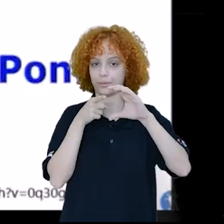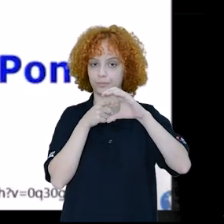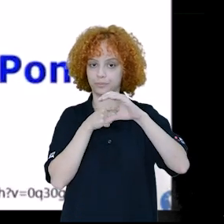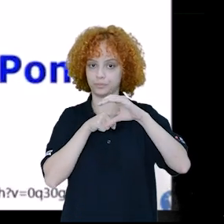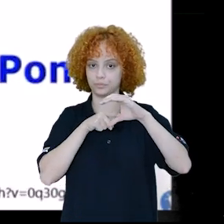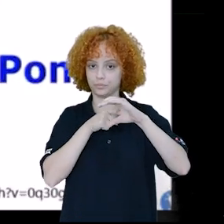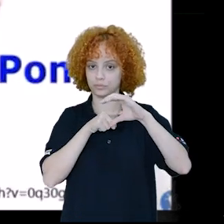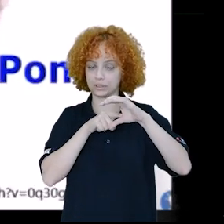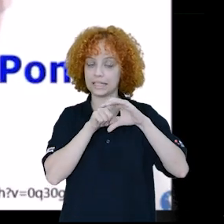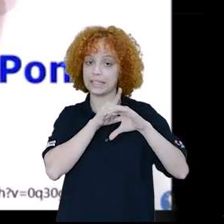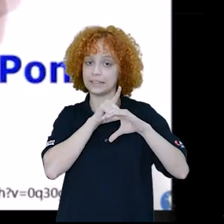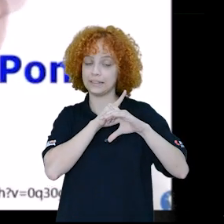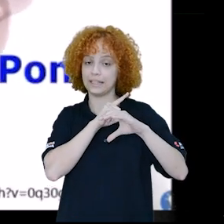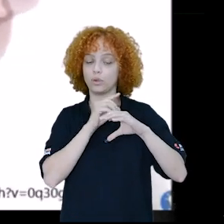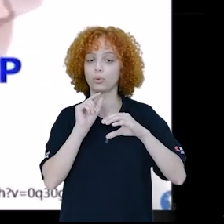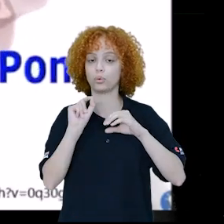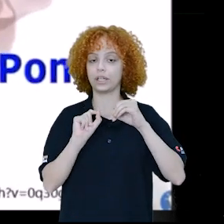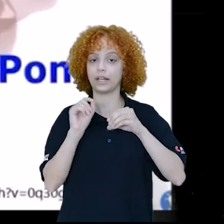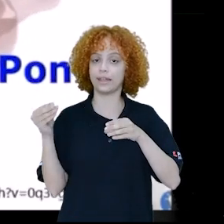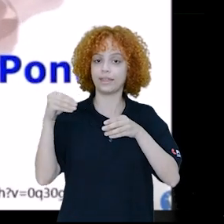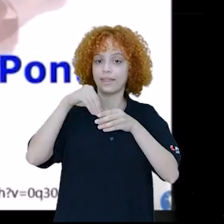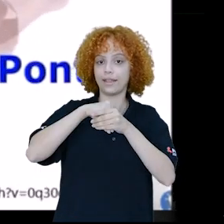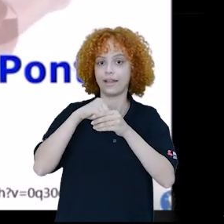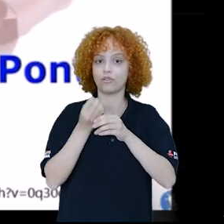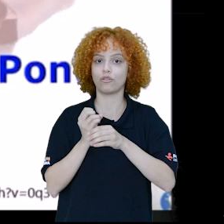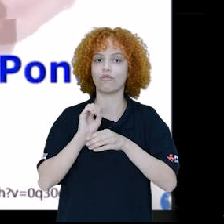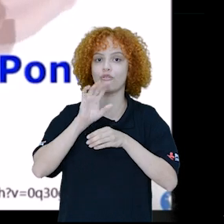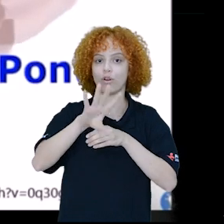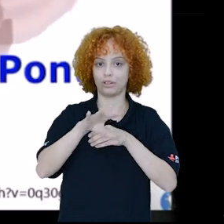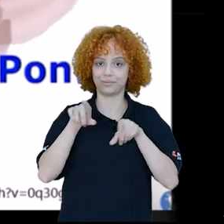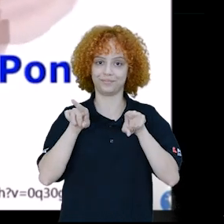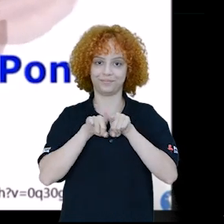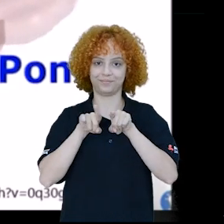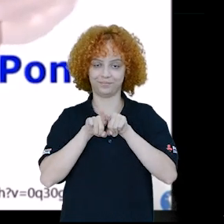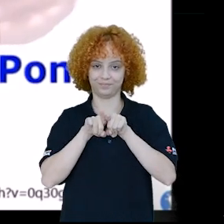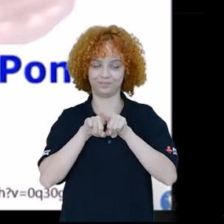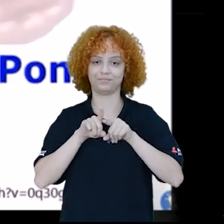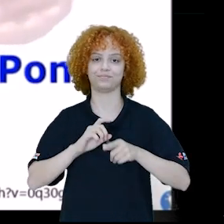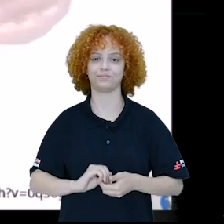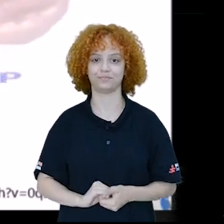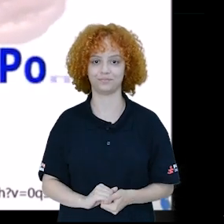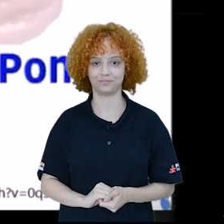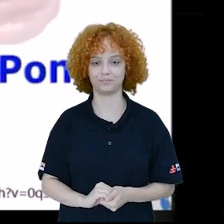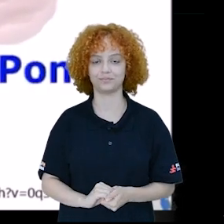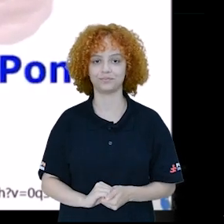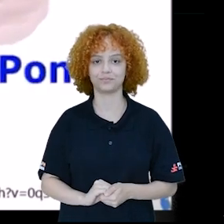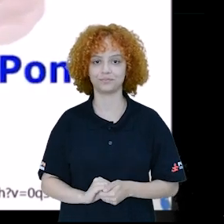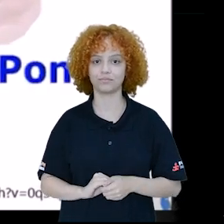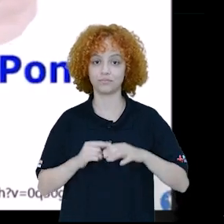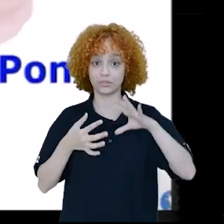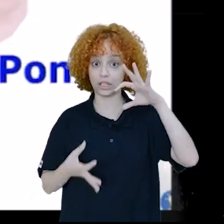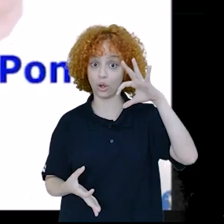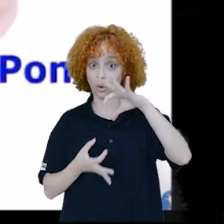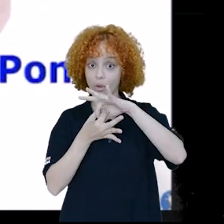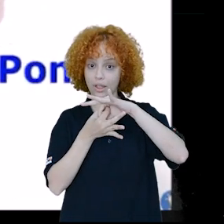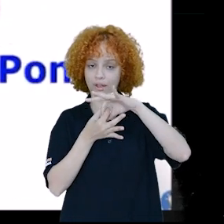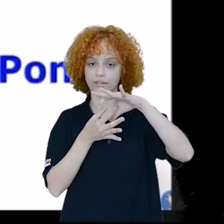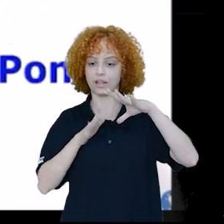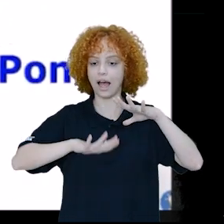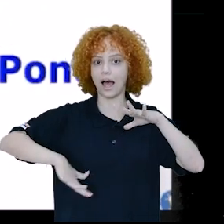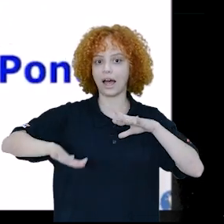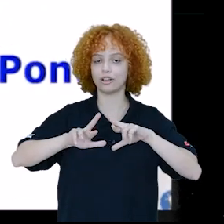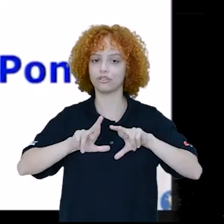encefálico. Ele tem vias aferentes e eferentes, ou seja, via de entrada e de saída,